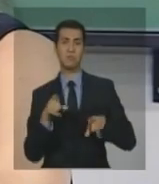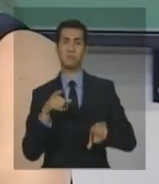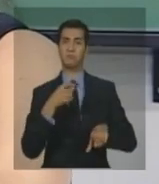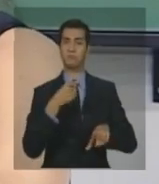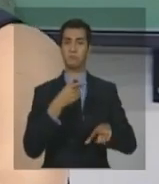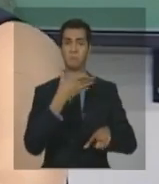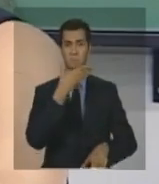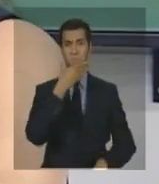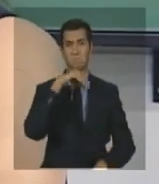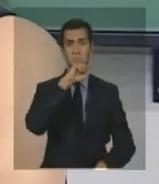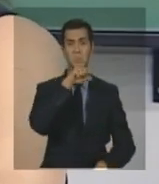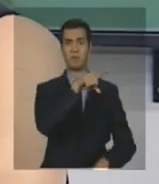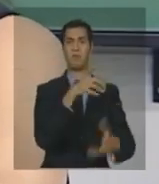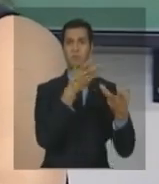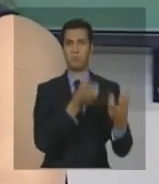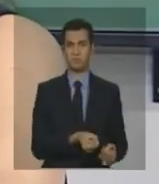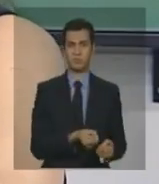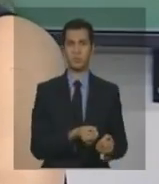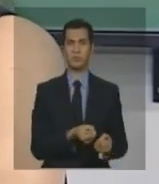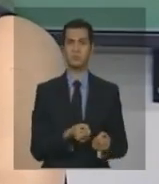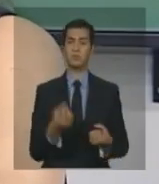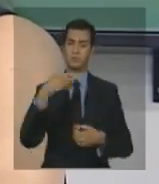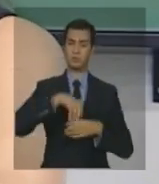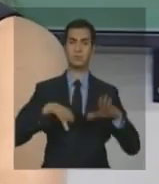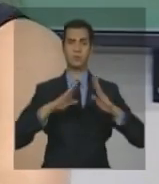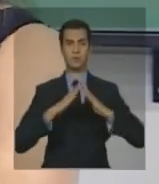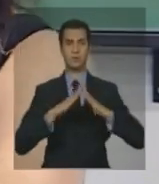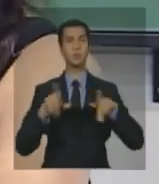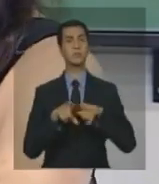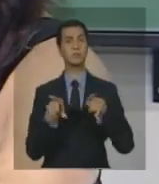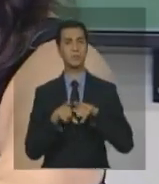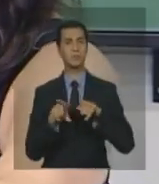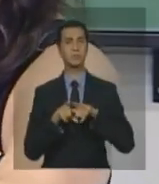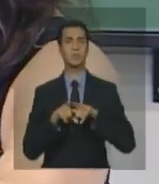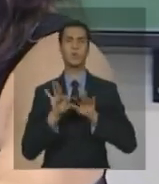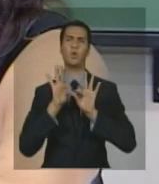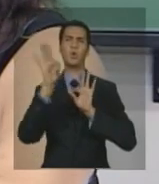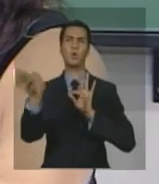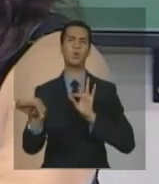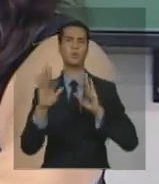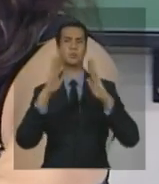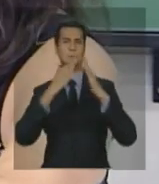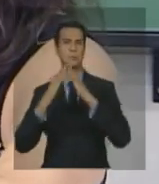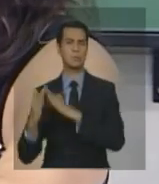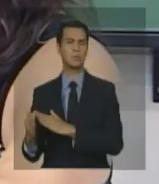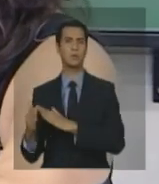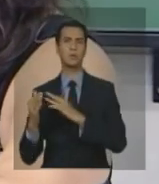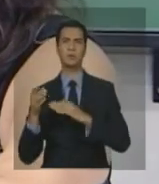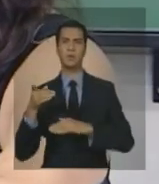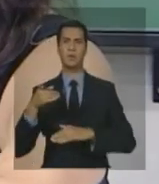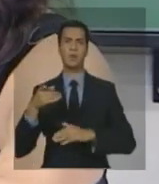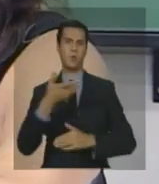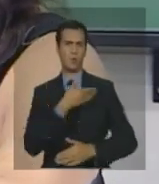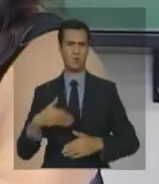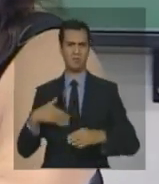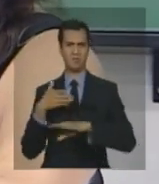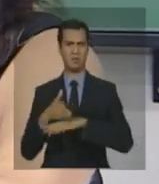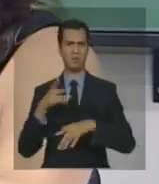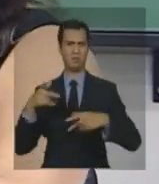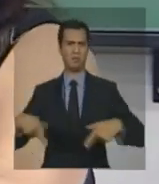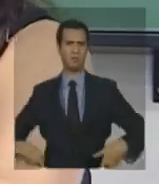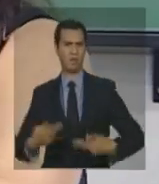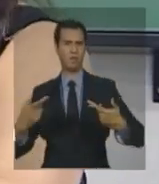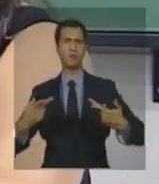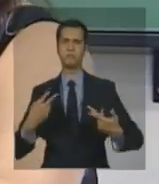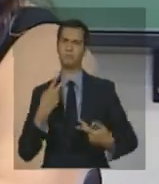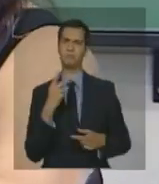né, ou se você vai numa classe social muito baixa, ninguém, governo, chega lá batendo, vou esterilizar, você já tem 10 filhos, você não dá conta de cuidar. Por